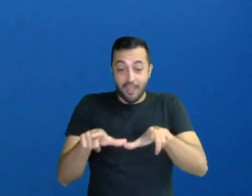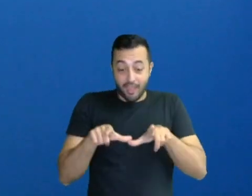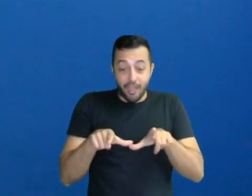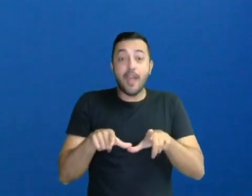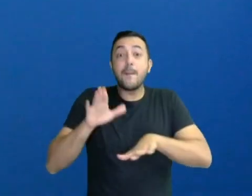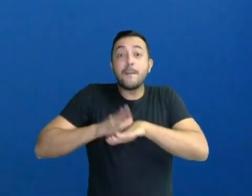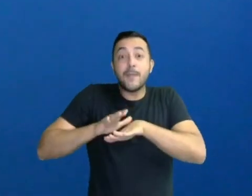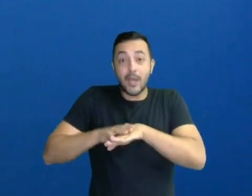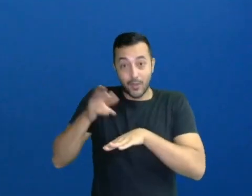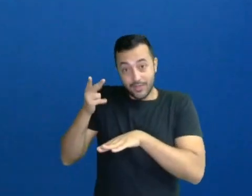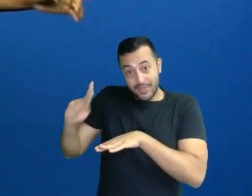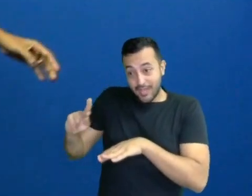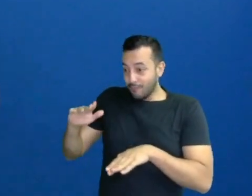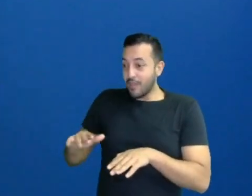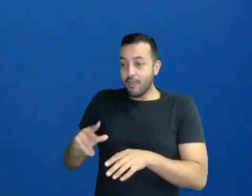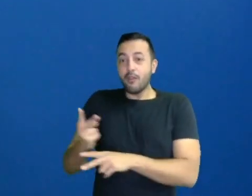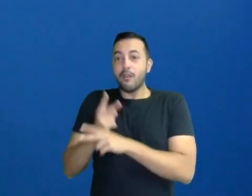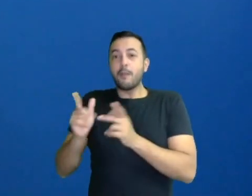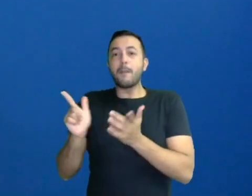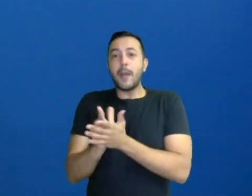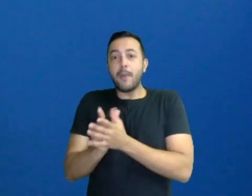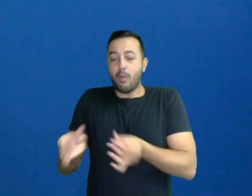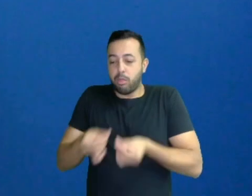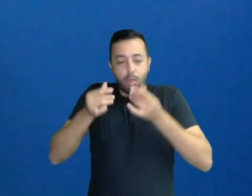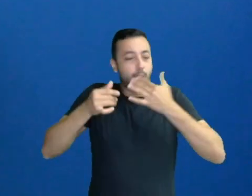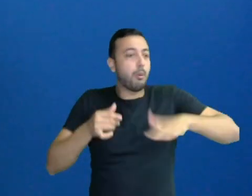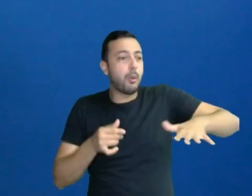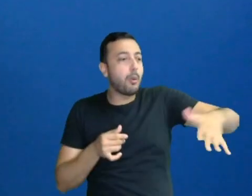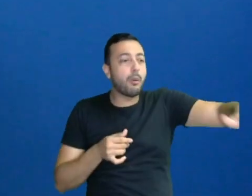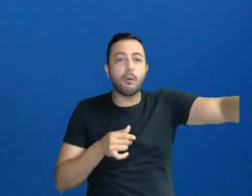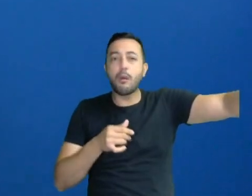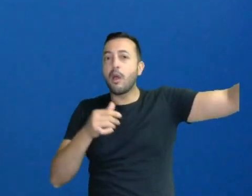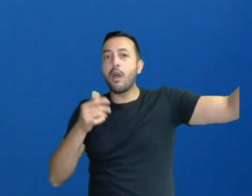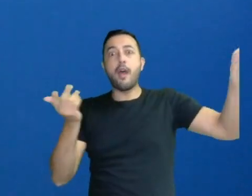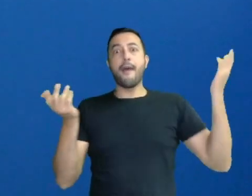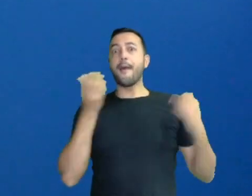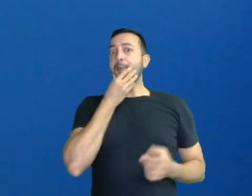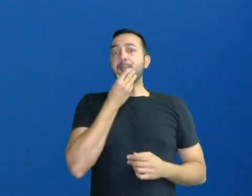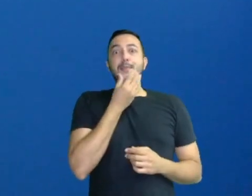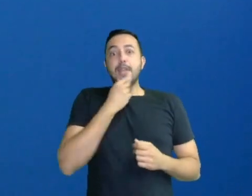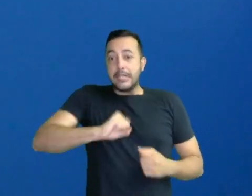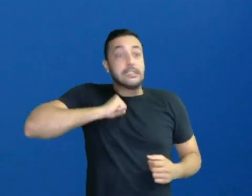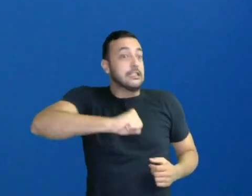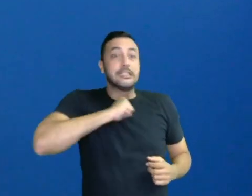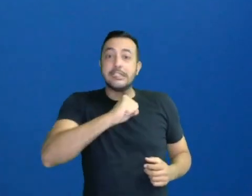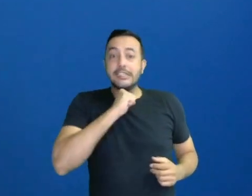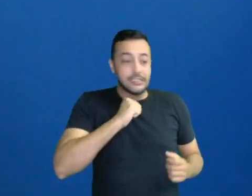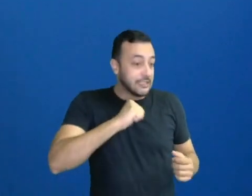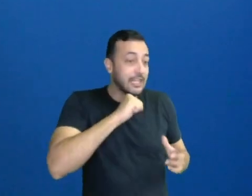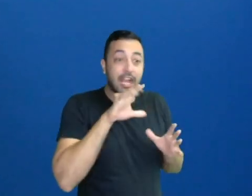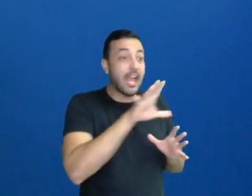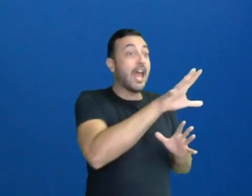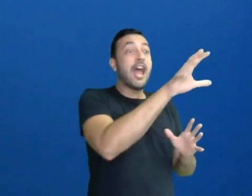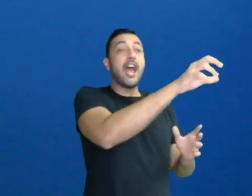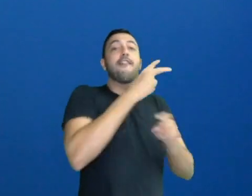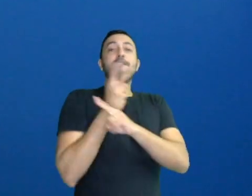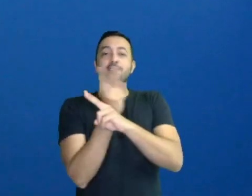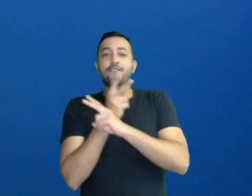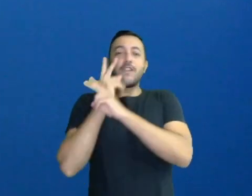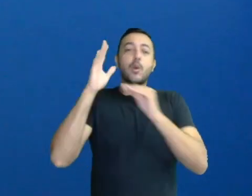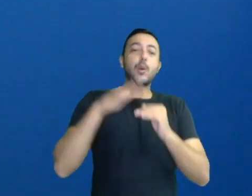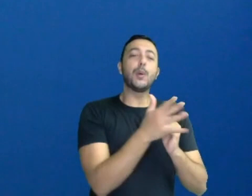na mão do menino voou e o menino Começou a correr atrás do bilhete o vento foi